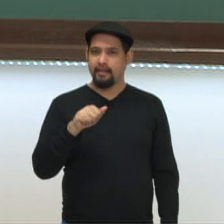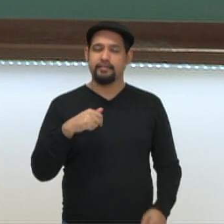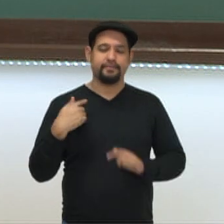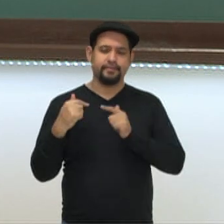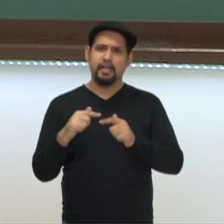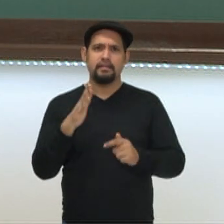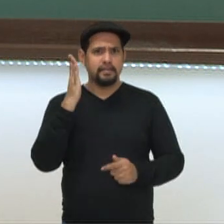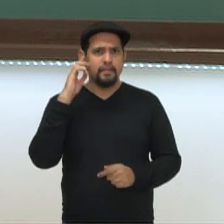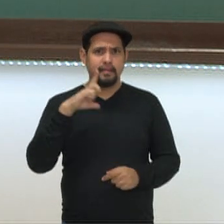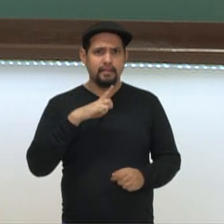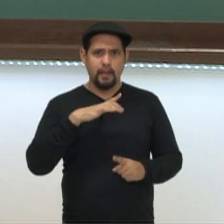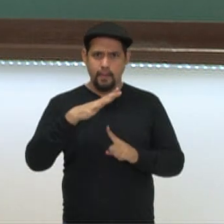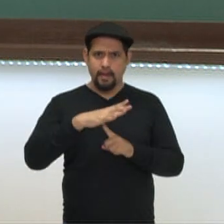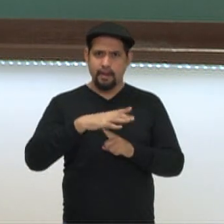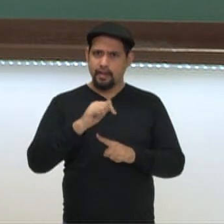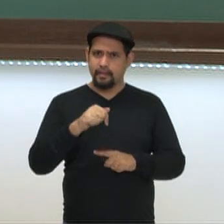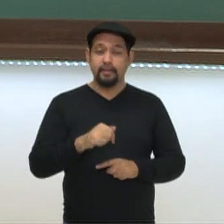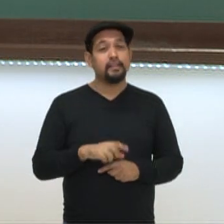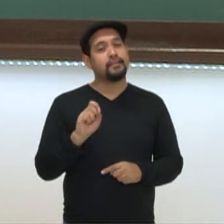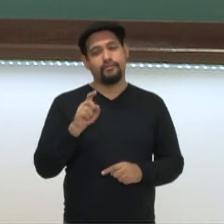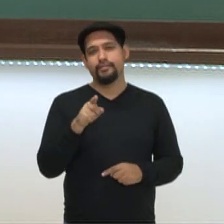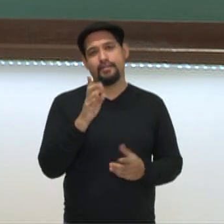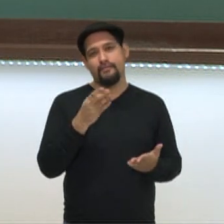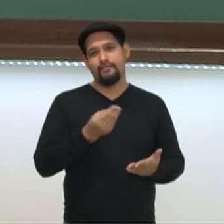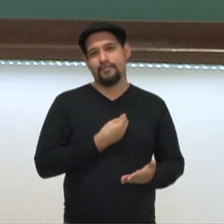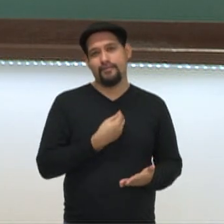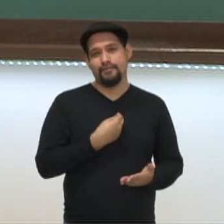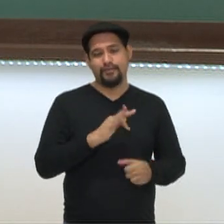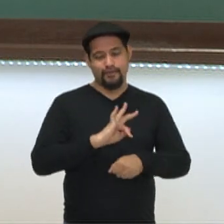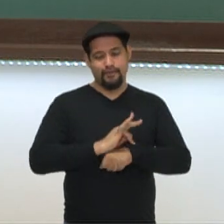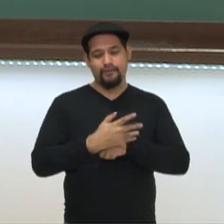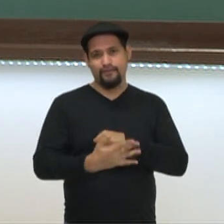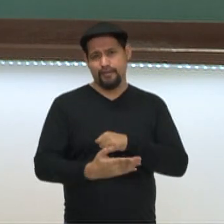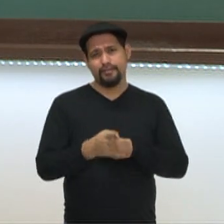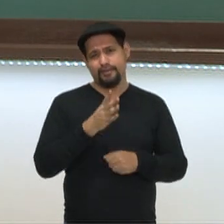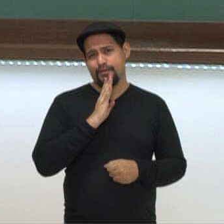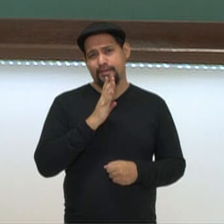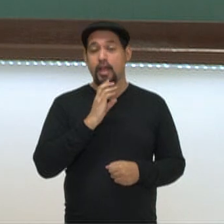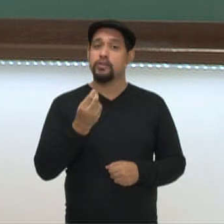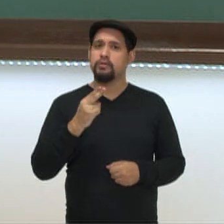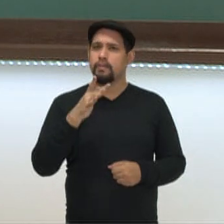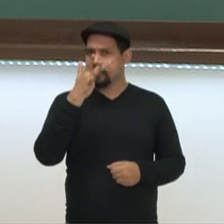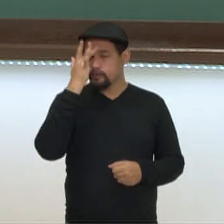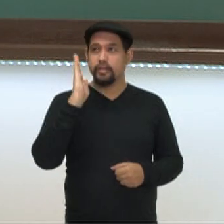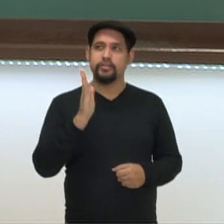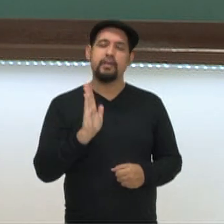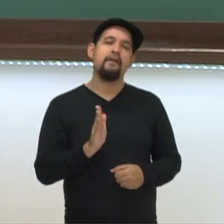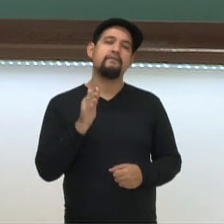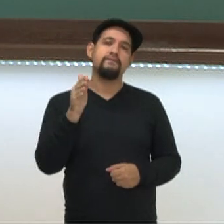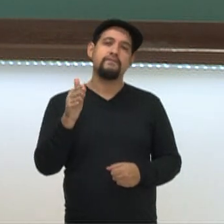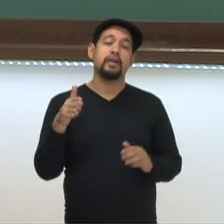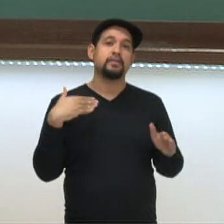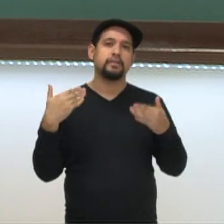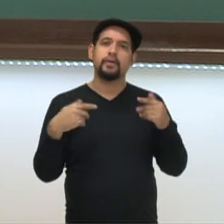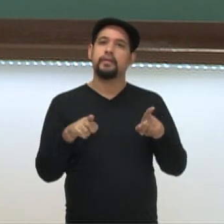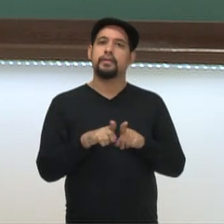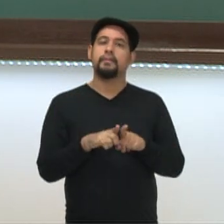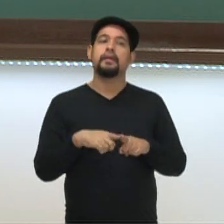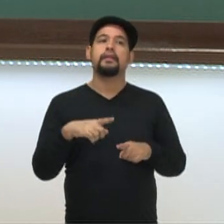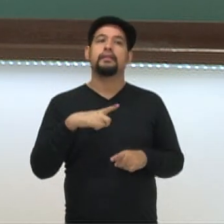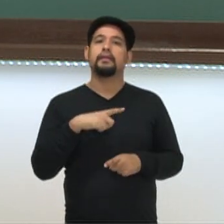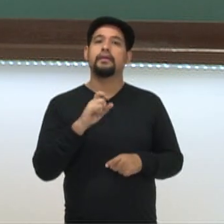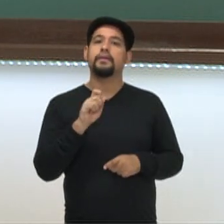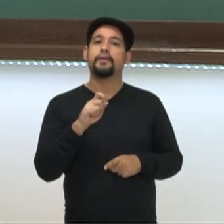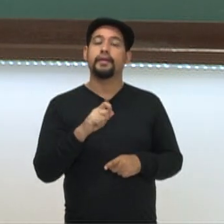aqui no Paraná esse templo? Bom, quem é de Foz do Iguaçu sabe do que eu estou falando, ou quem já foi para lá visitar. Então, além das cataratas, que